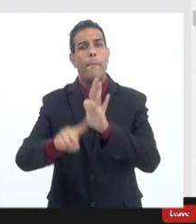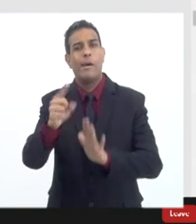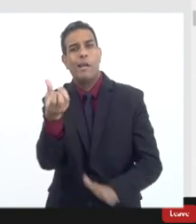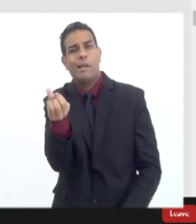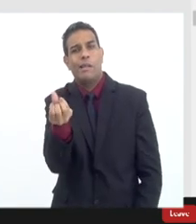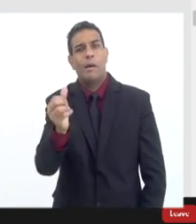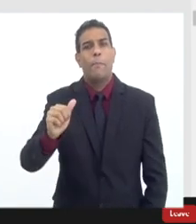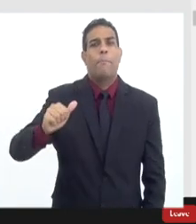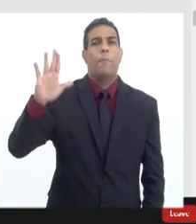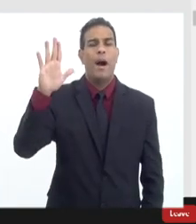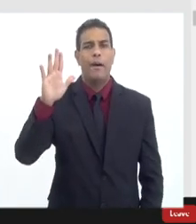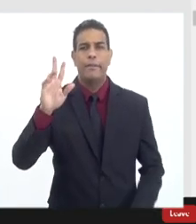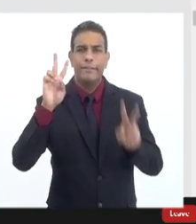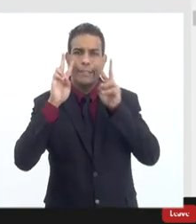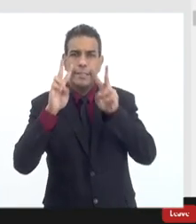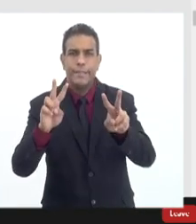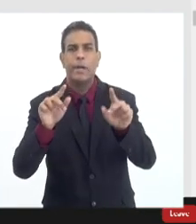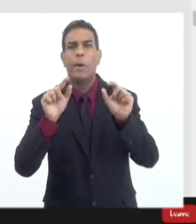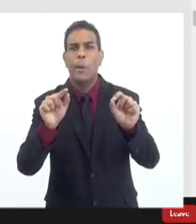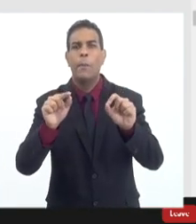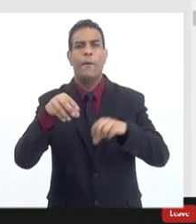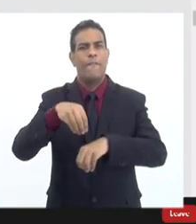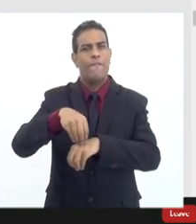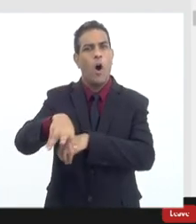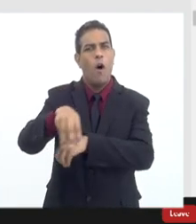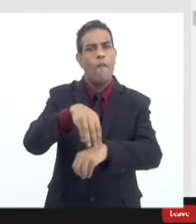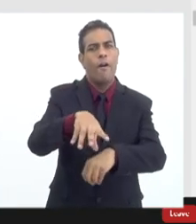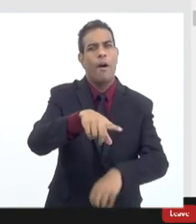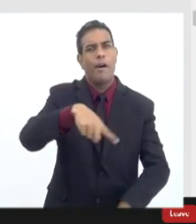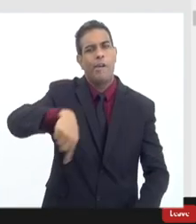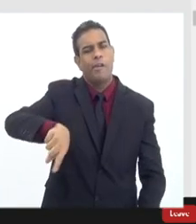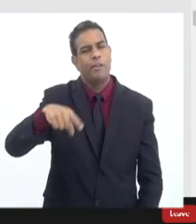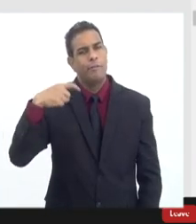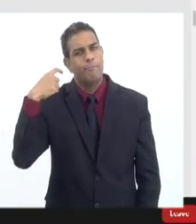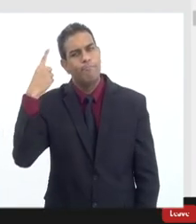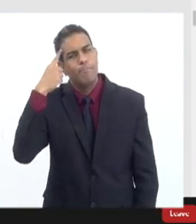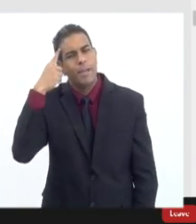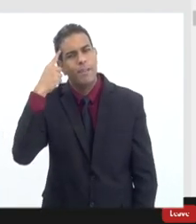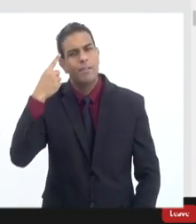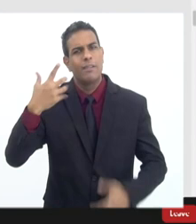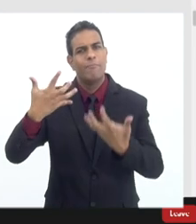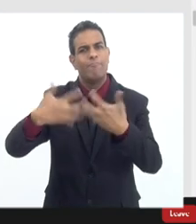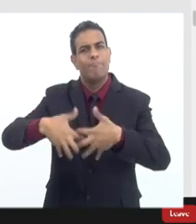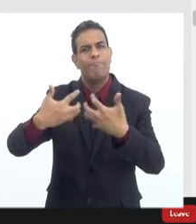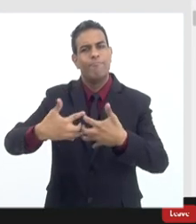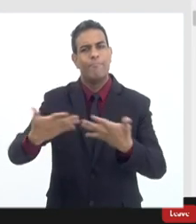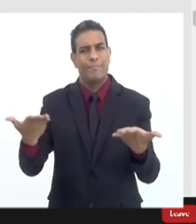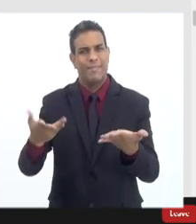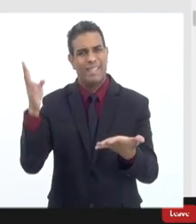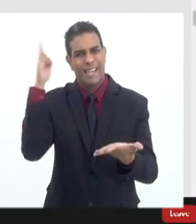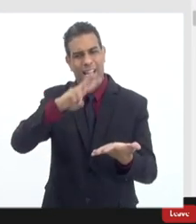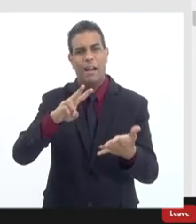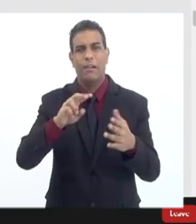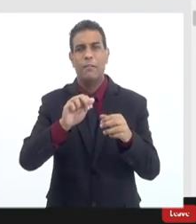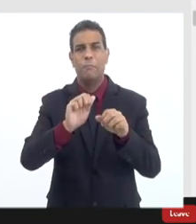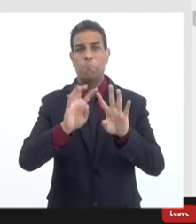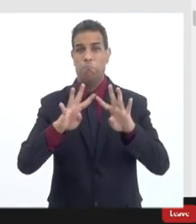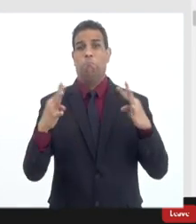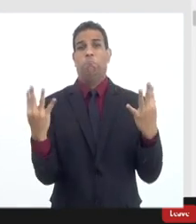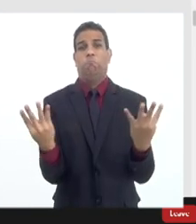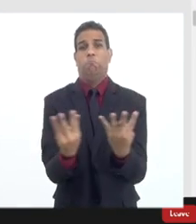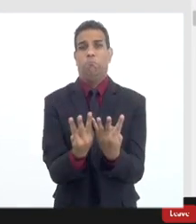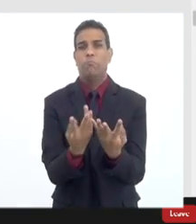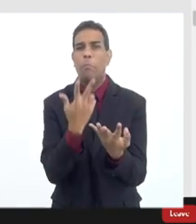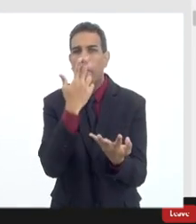e 16% mais. Isso é uma informação para a gente muito importante, porque a pandemia impôs